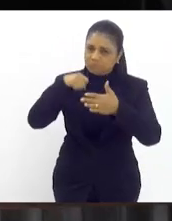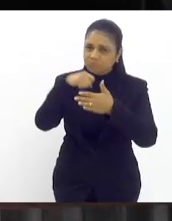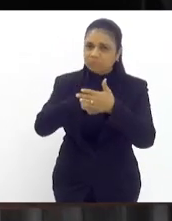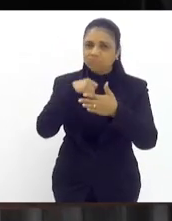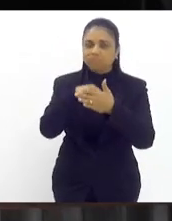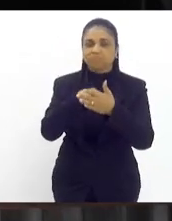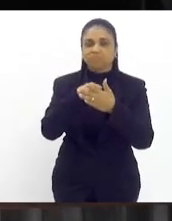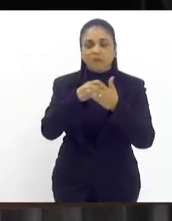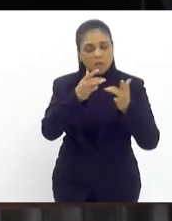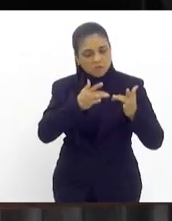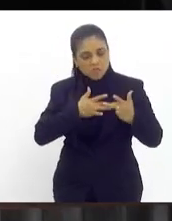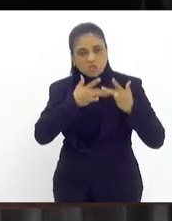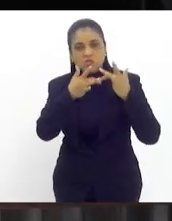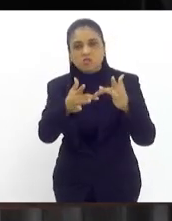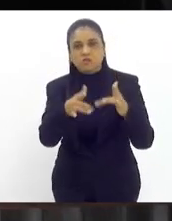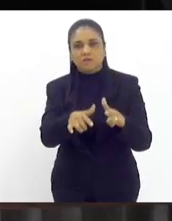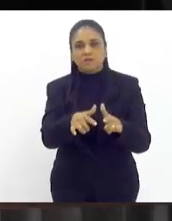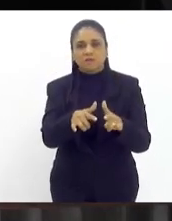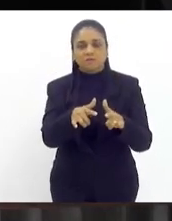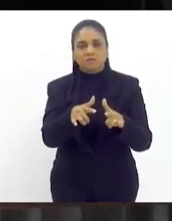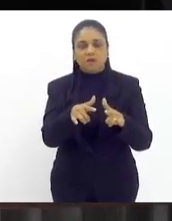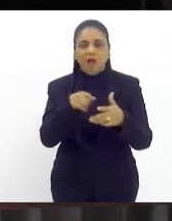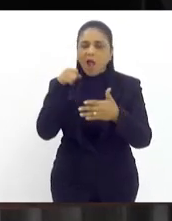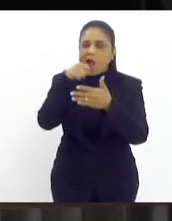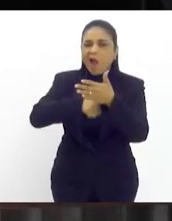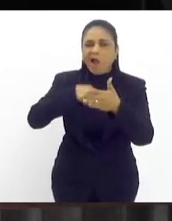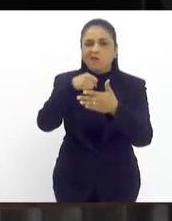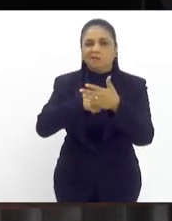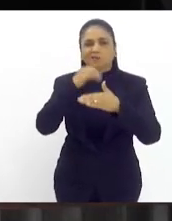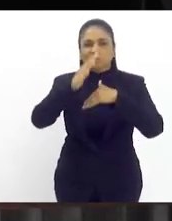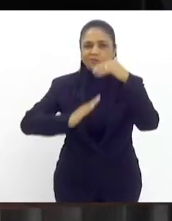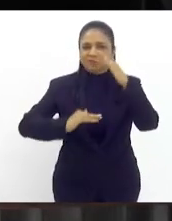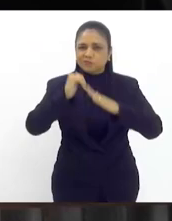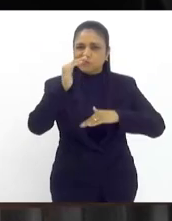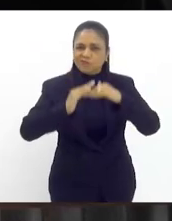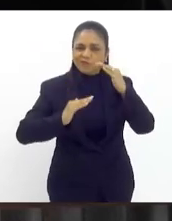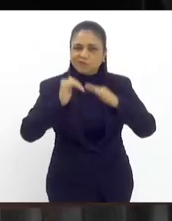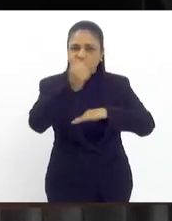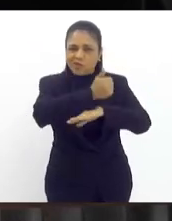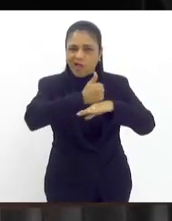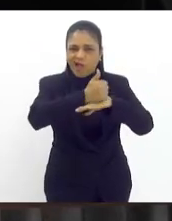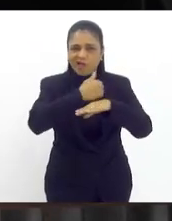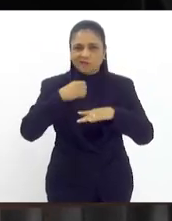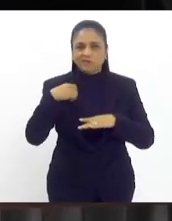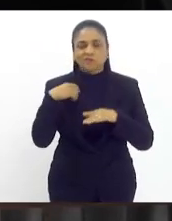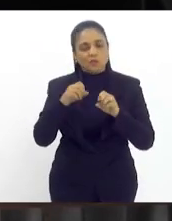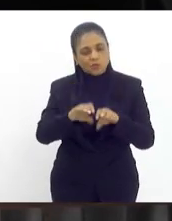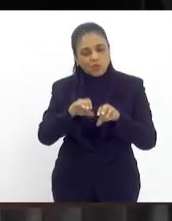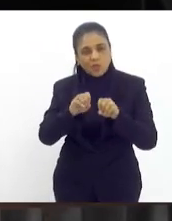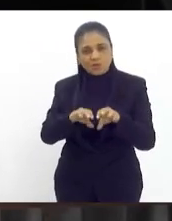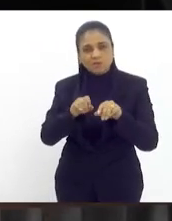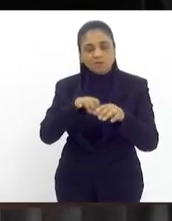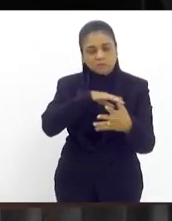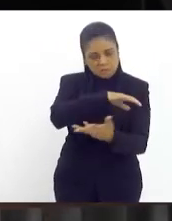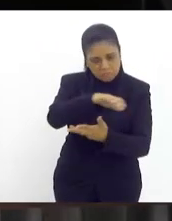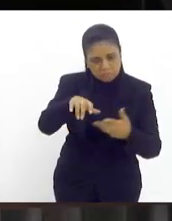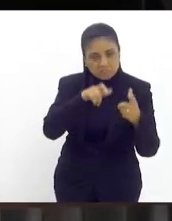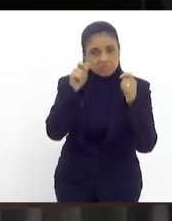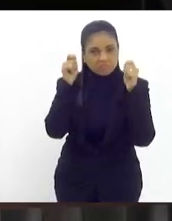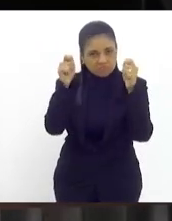solidária A Luta dos profissionais de educação e que se tiveram uma greve